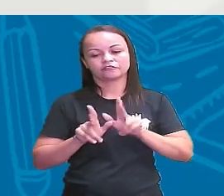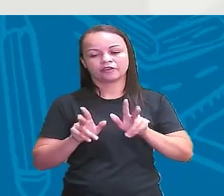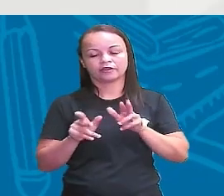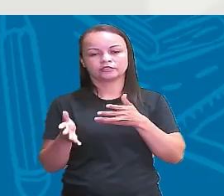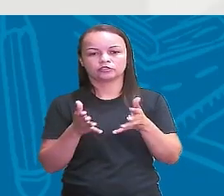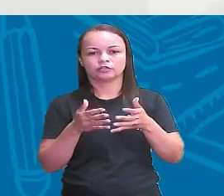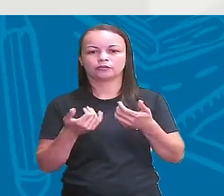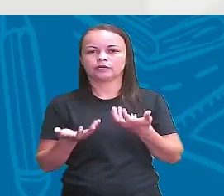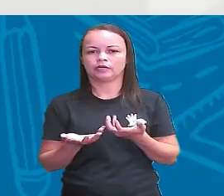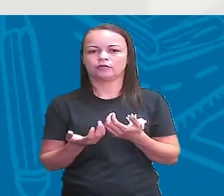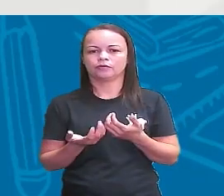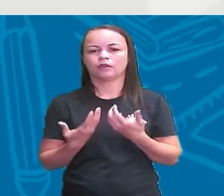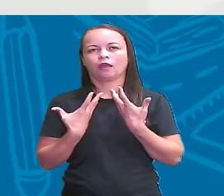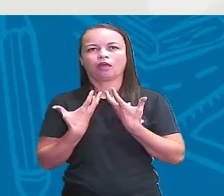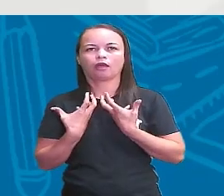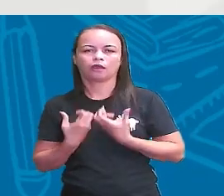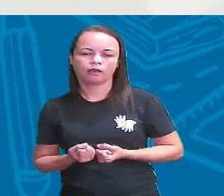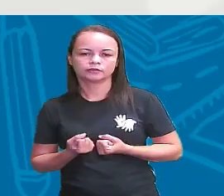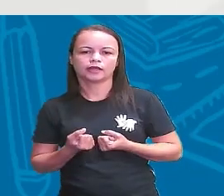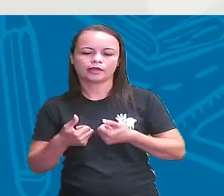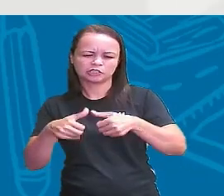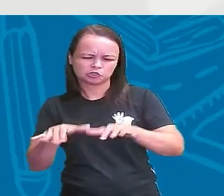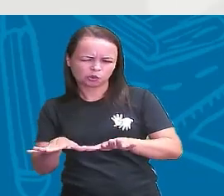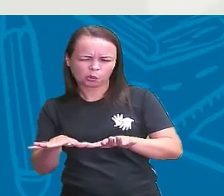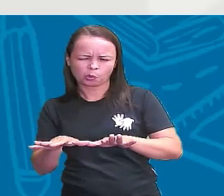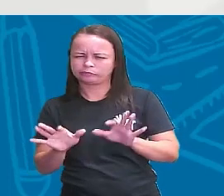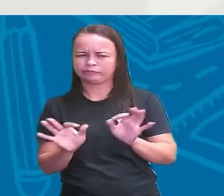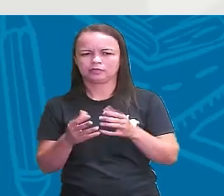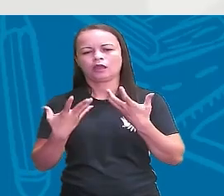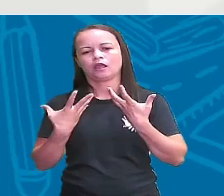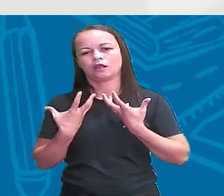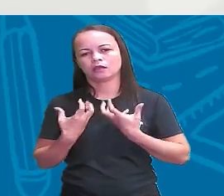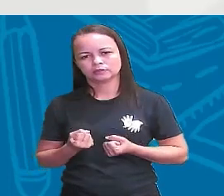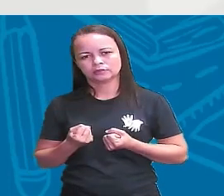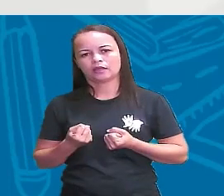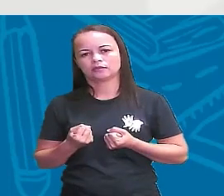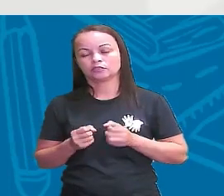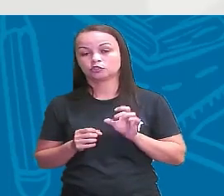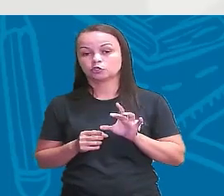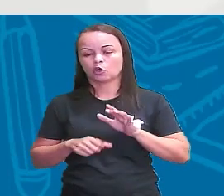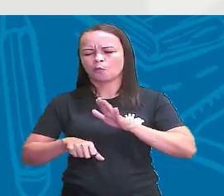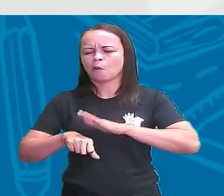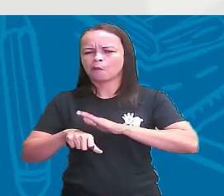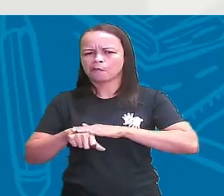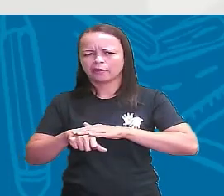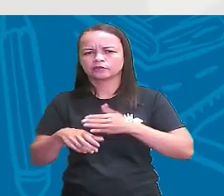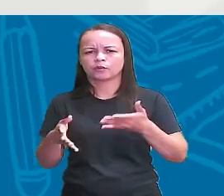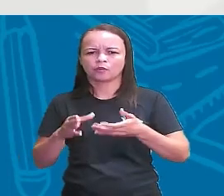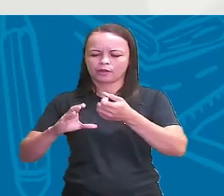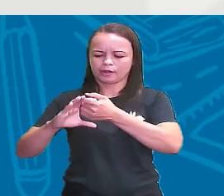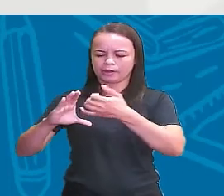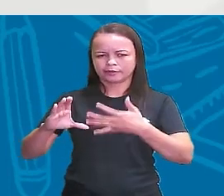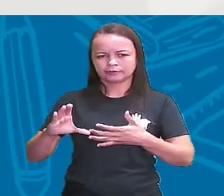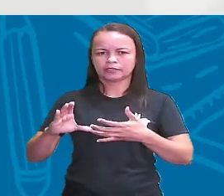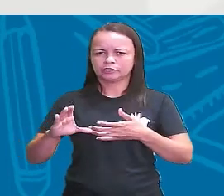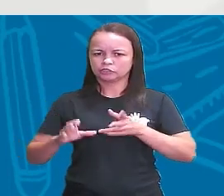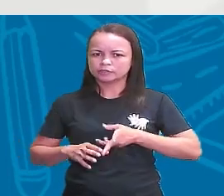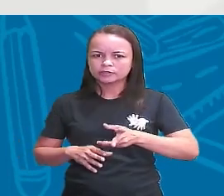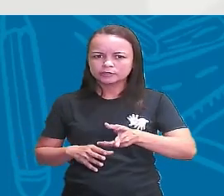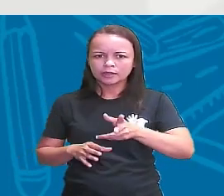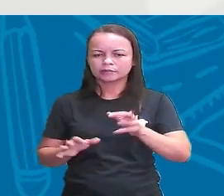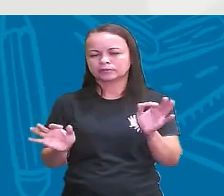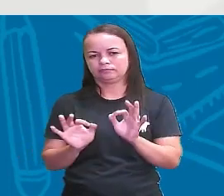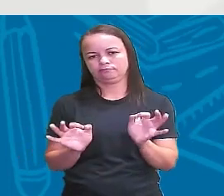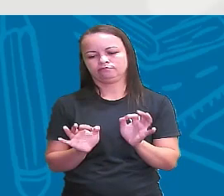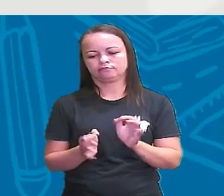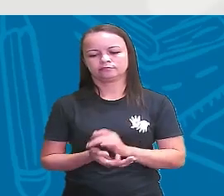dizer estou cansada. Significa que é só naquele momento. Não é uma característica definitiva.